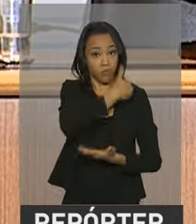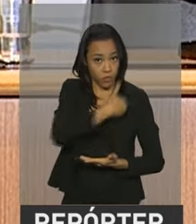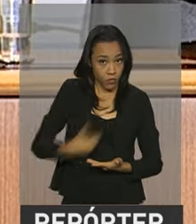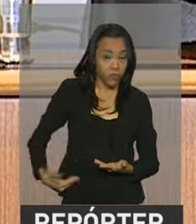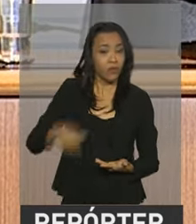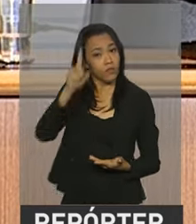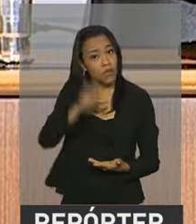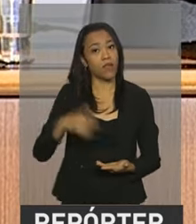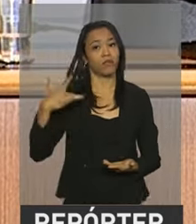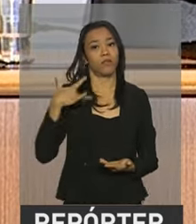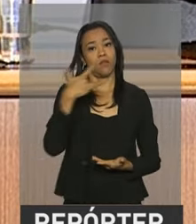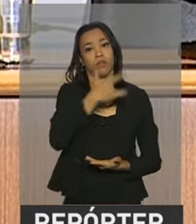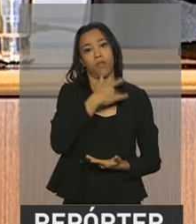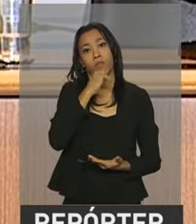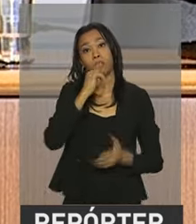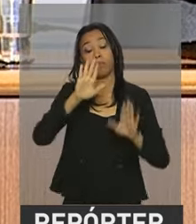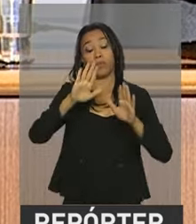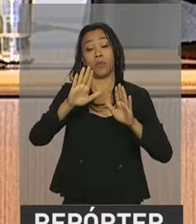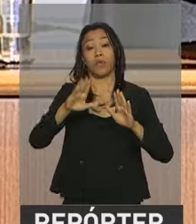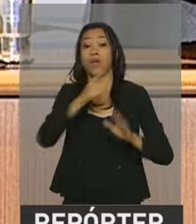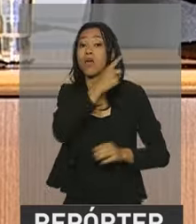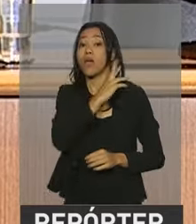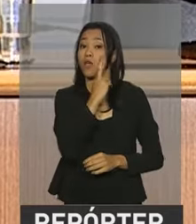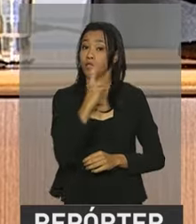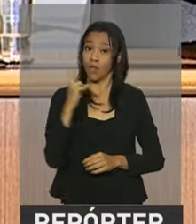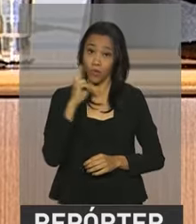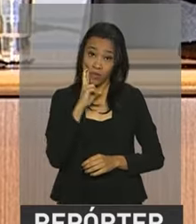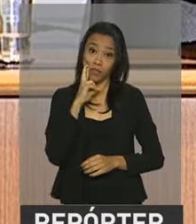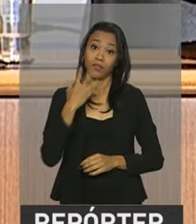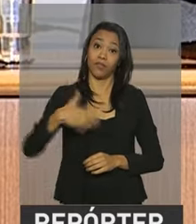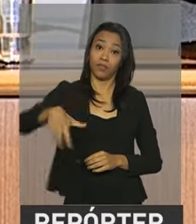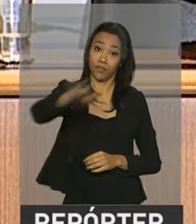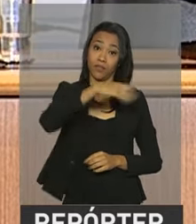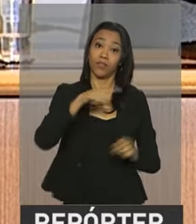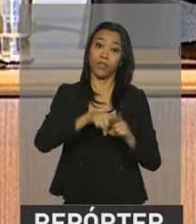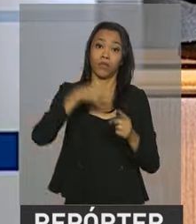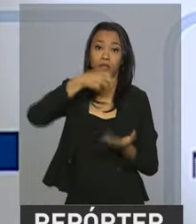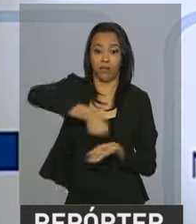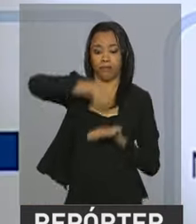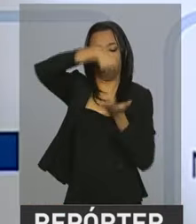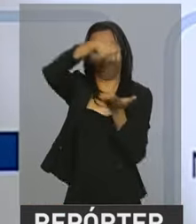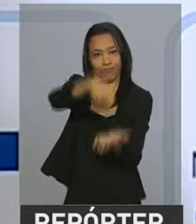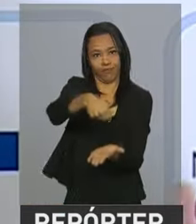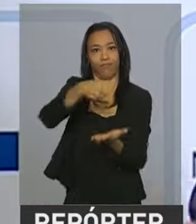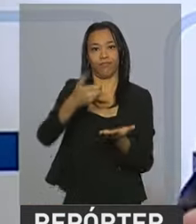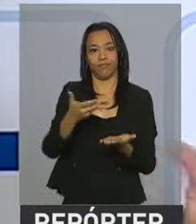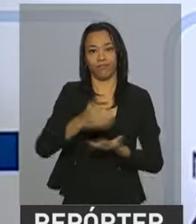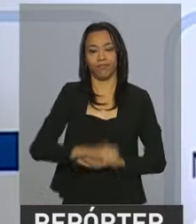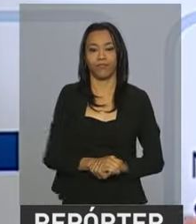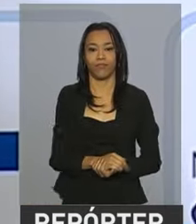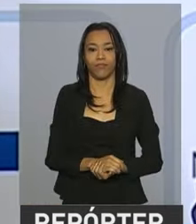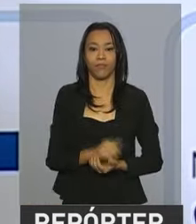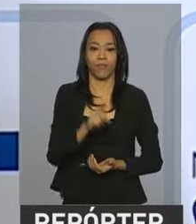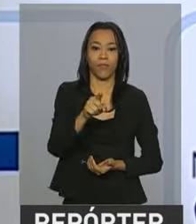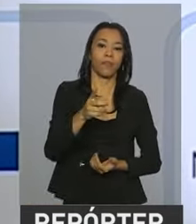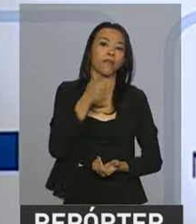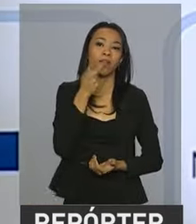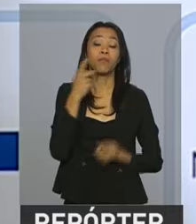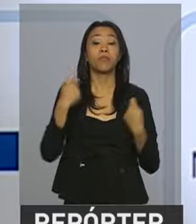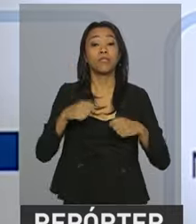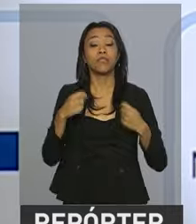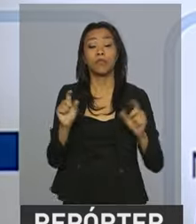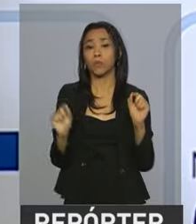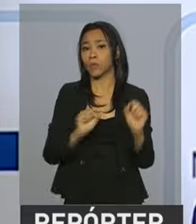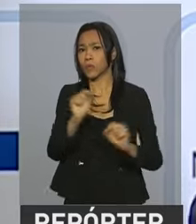saudáveis como os oferecidos nos restaurantes populares e cestas básicas vamos precisar de uma interação